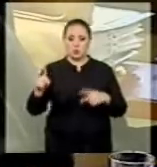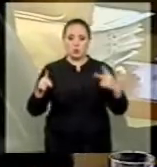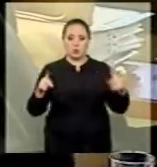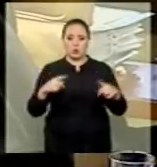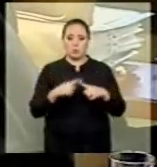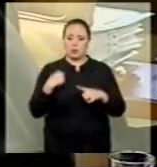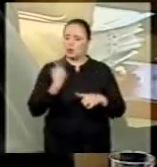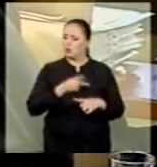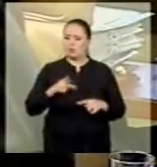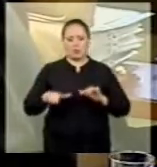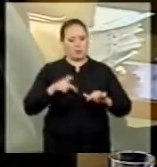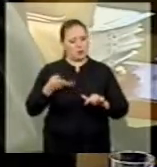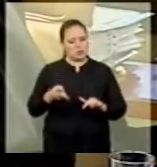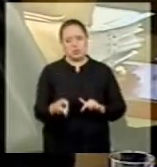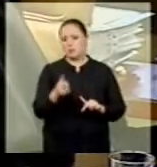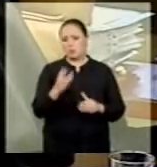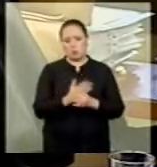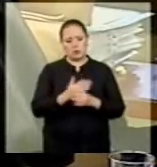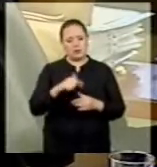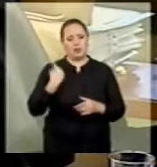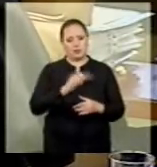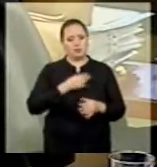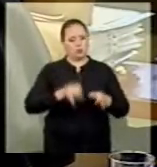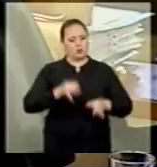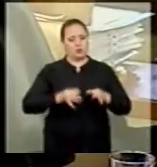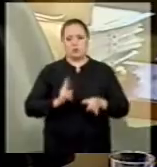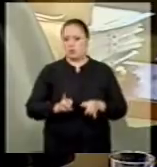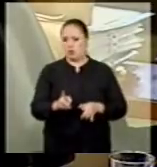julgar constantemente os processos.